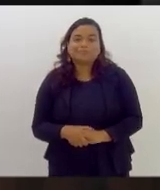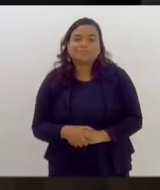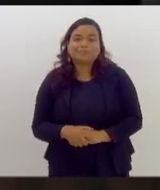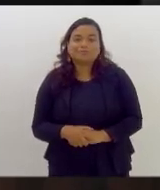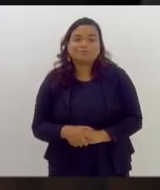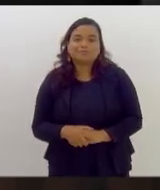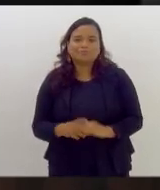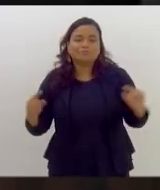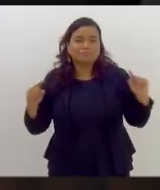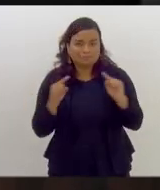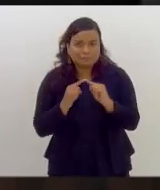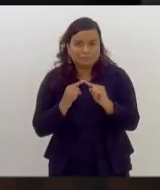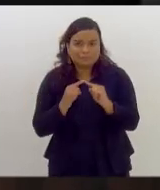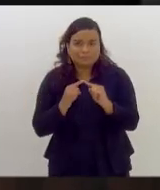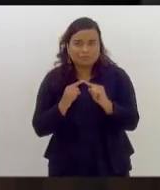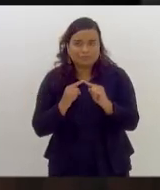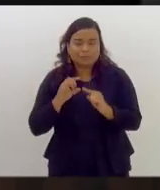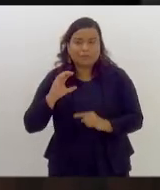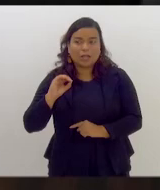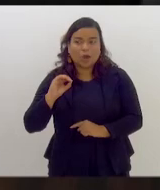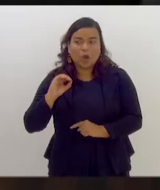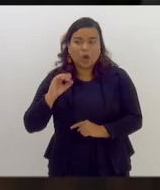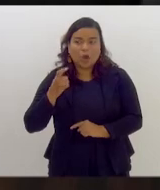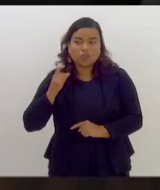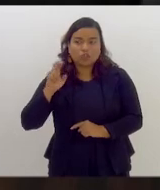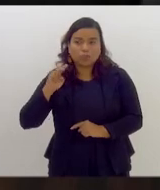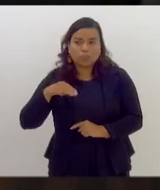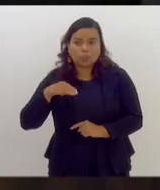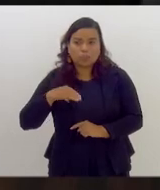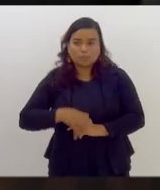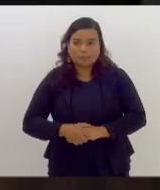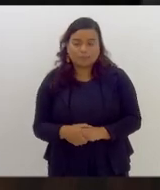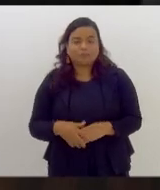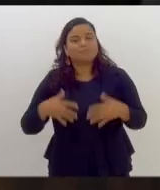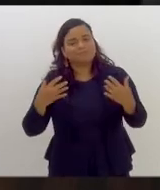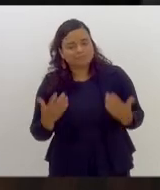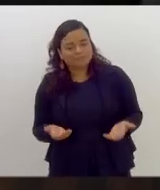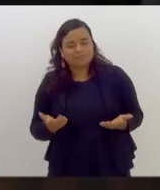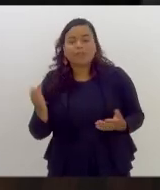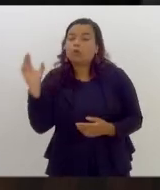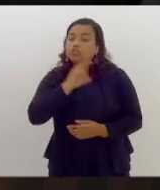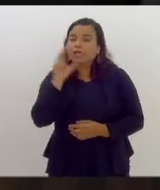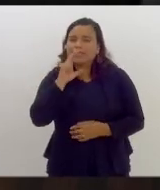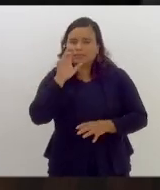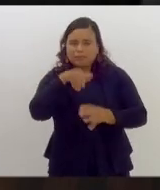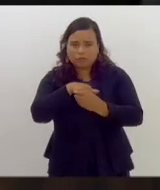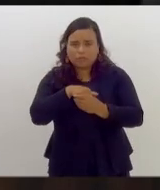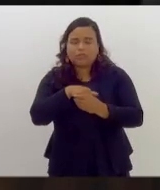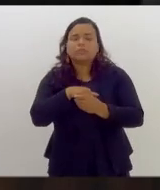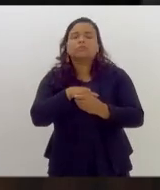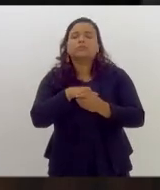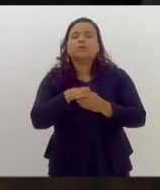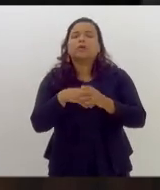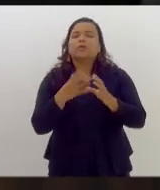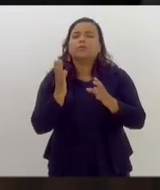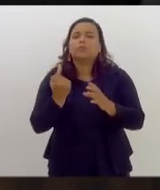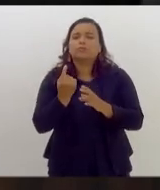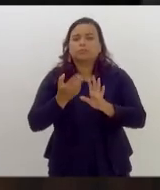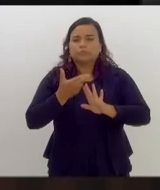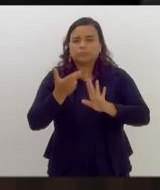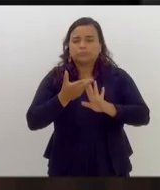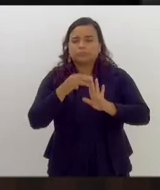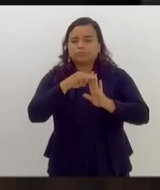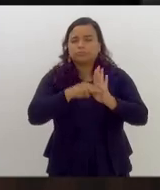Sincretizado com Oxum. Em regime de urgência, em votação, em discussão única, projeto de lei